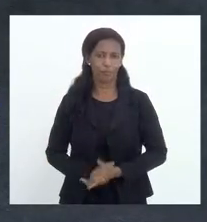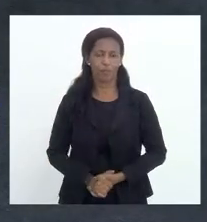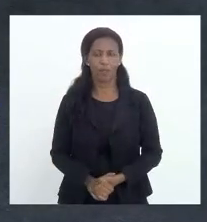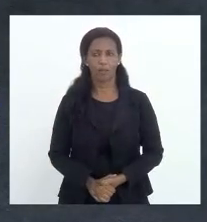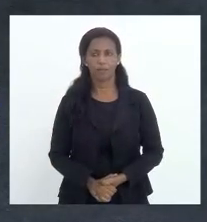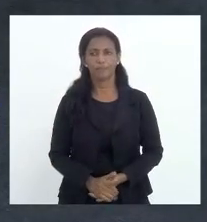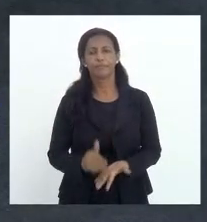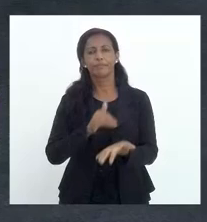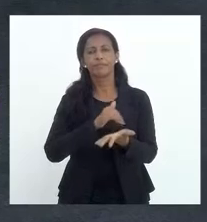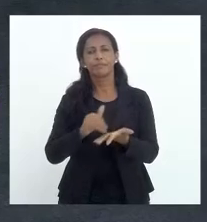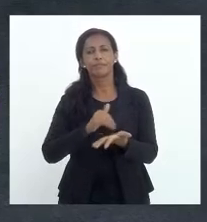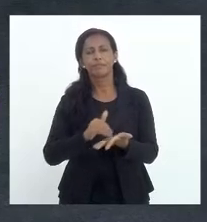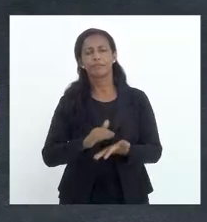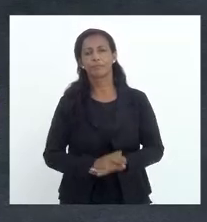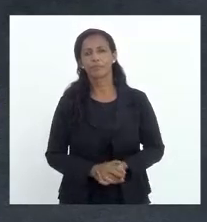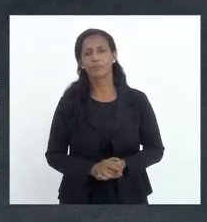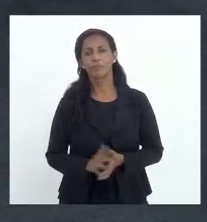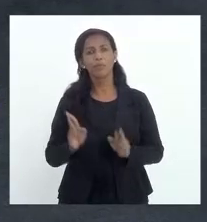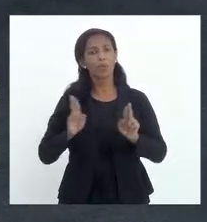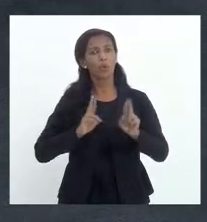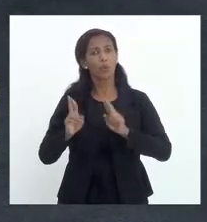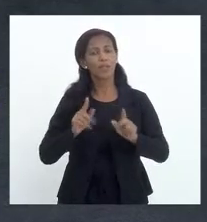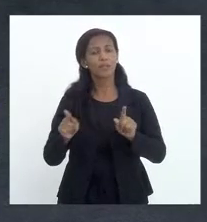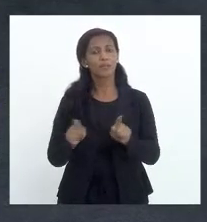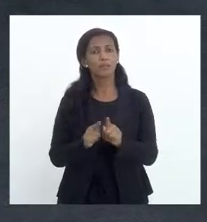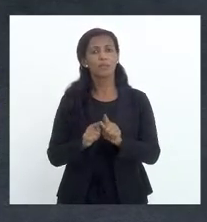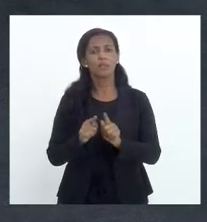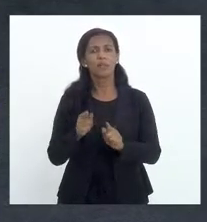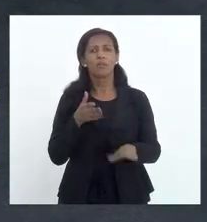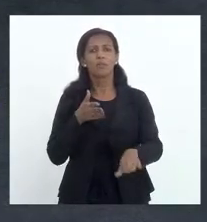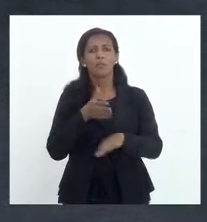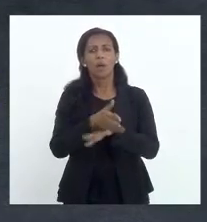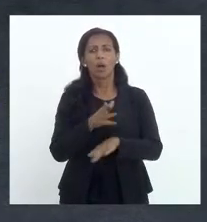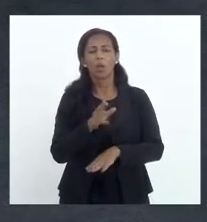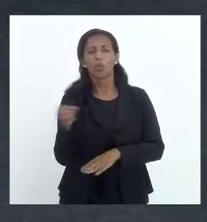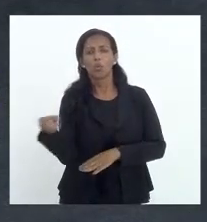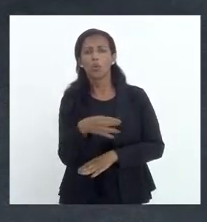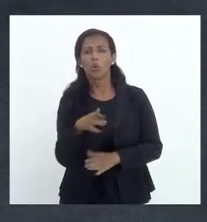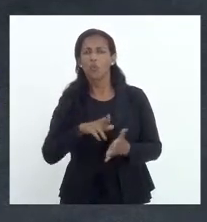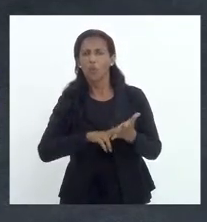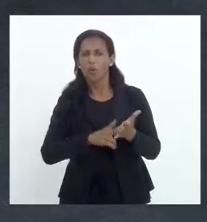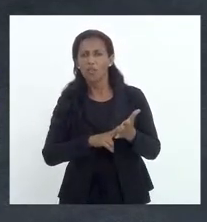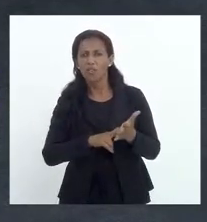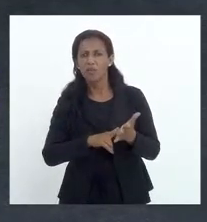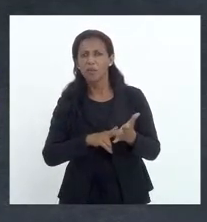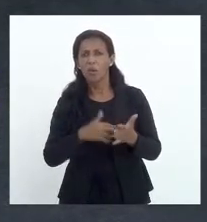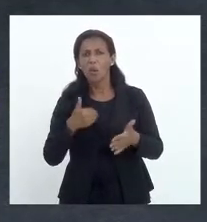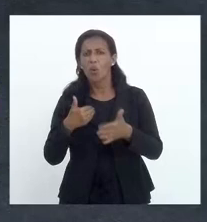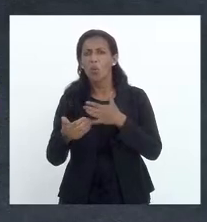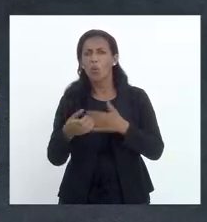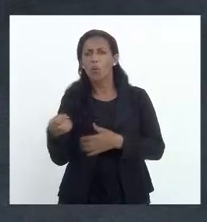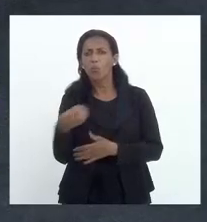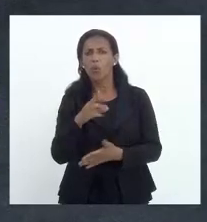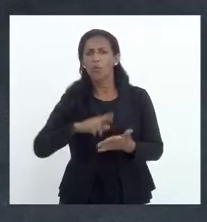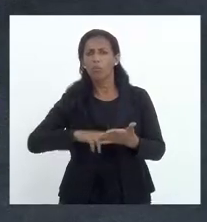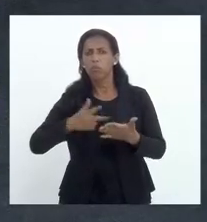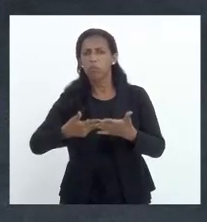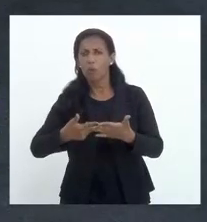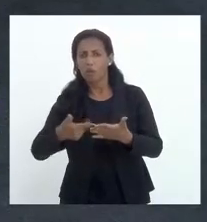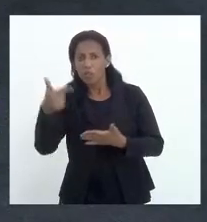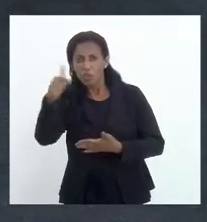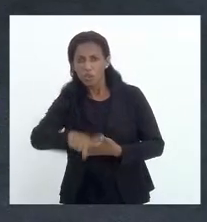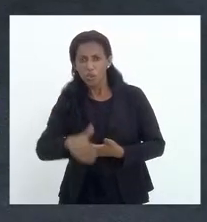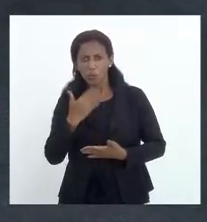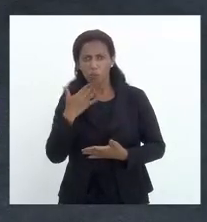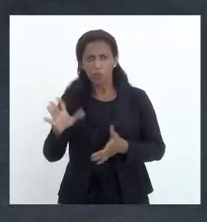E, secretário, com relação a isso, nós vamos entrar num novo regime. Qualquer novas alterações que hoje está sendo proposta aqui, vai ter que, de novo,